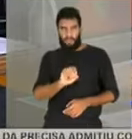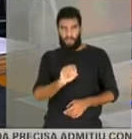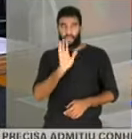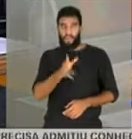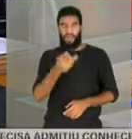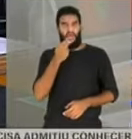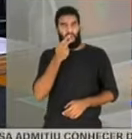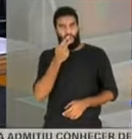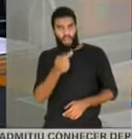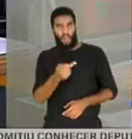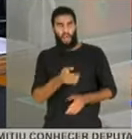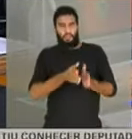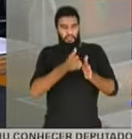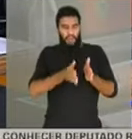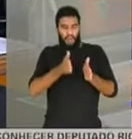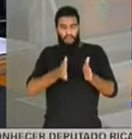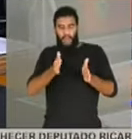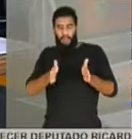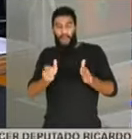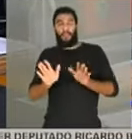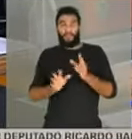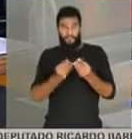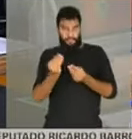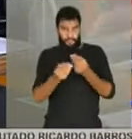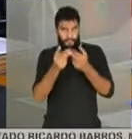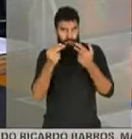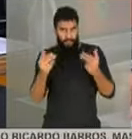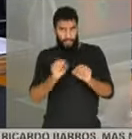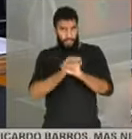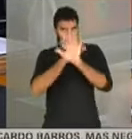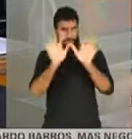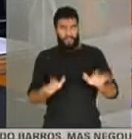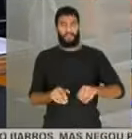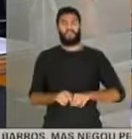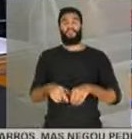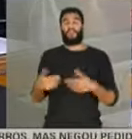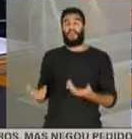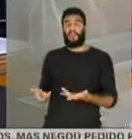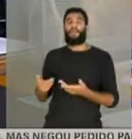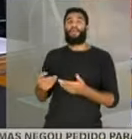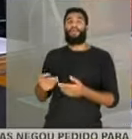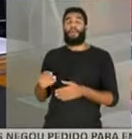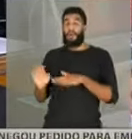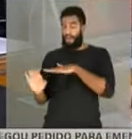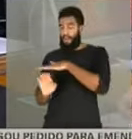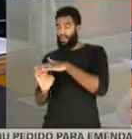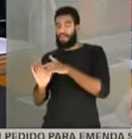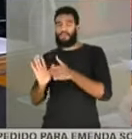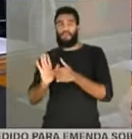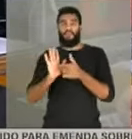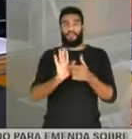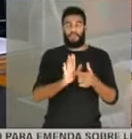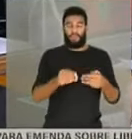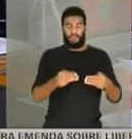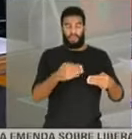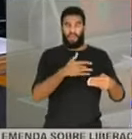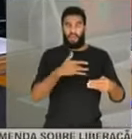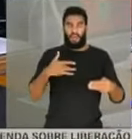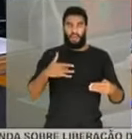FIB Bank. E aí a Precisa apresentou ao Ministério da Saúde garantias